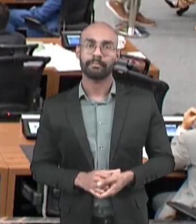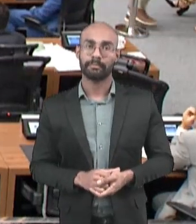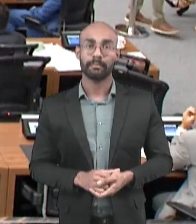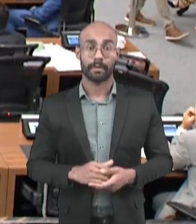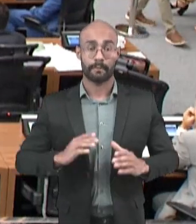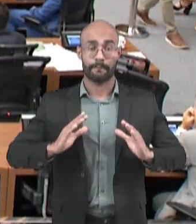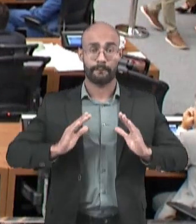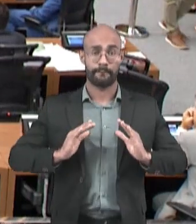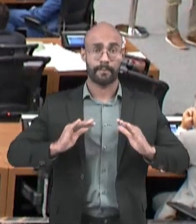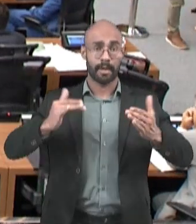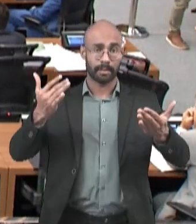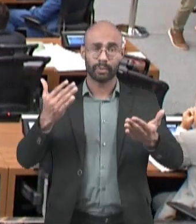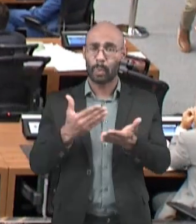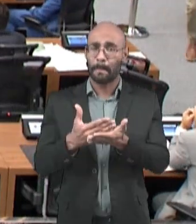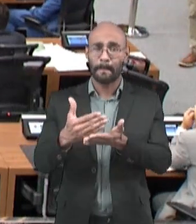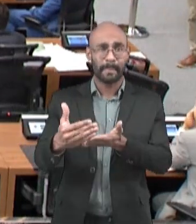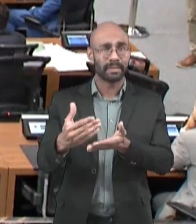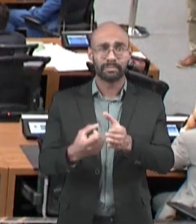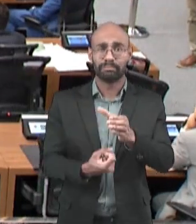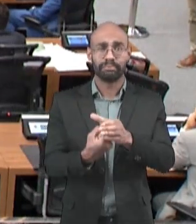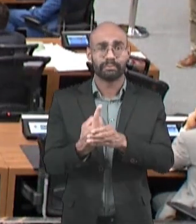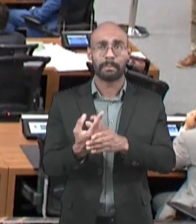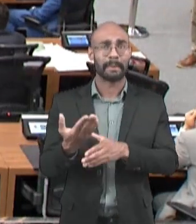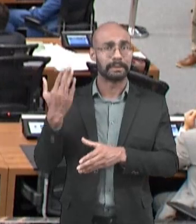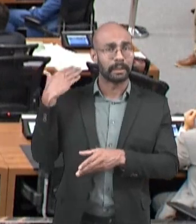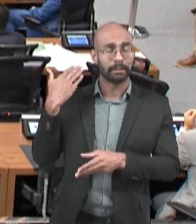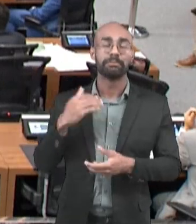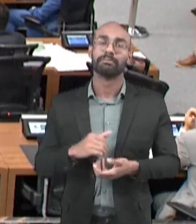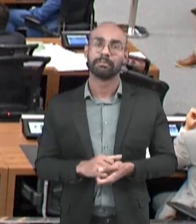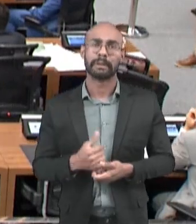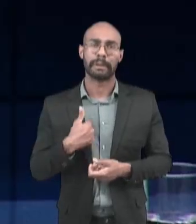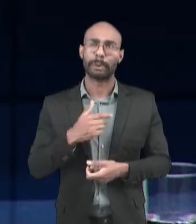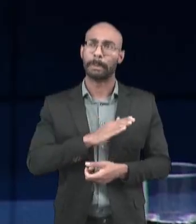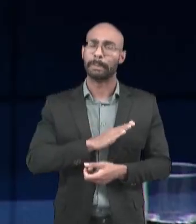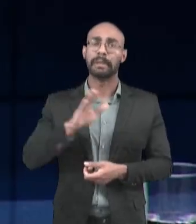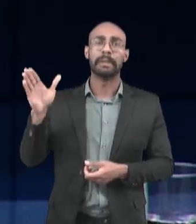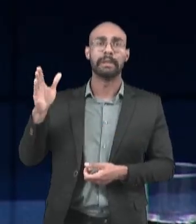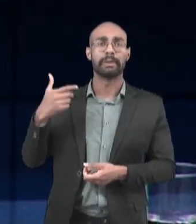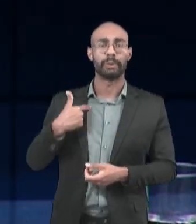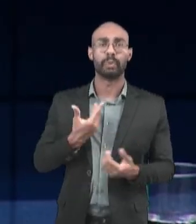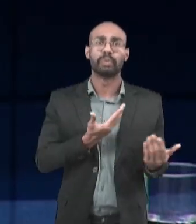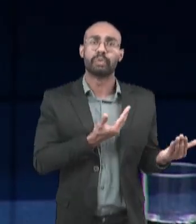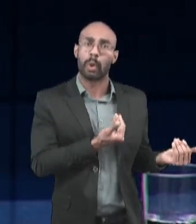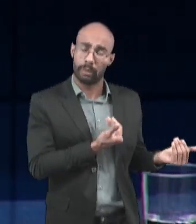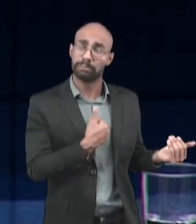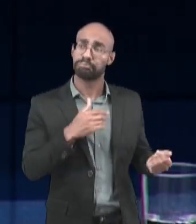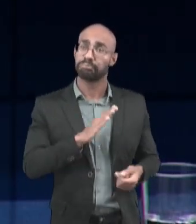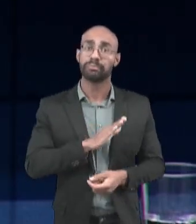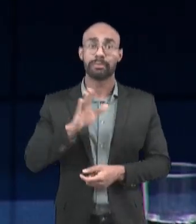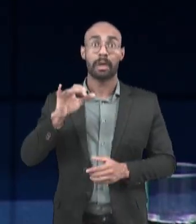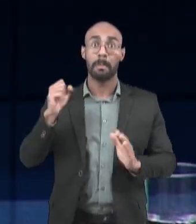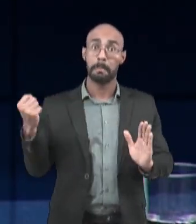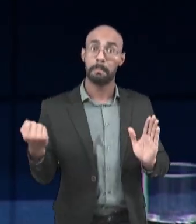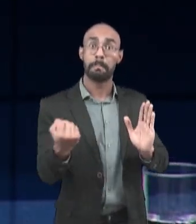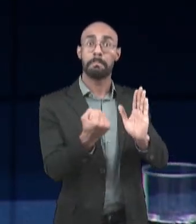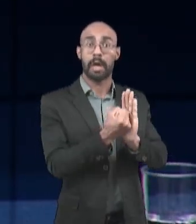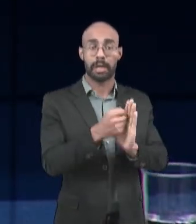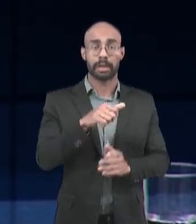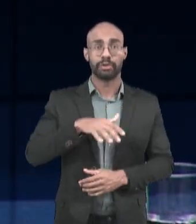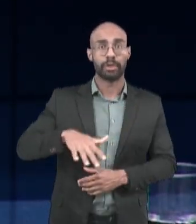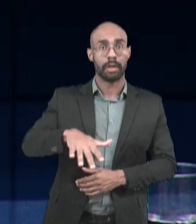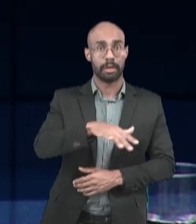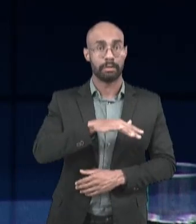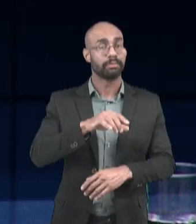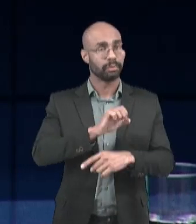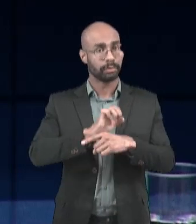essa festa desde o início. Eu ia lá desde guri. E é um marco na nossa